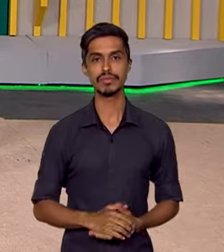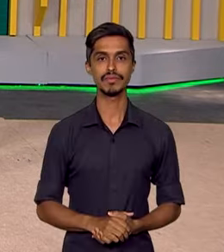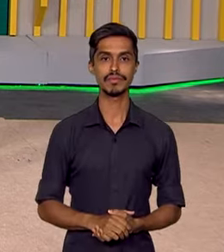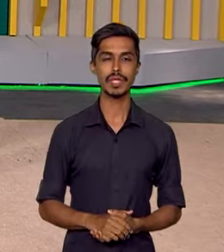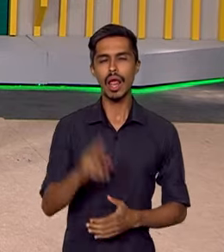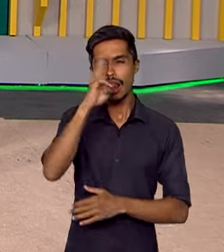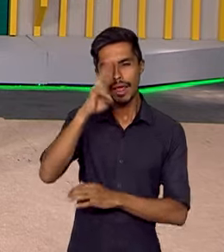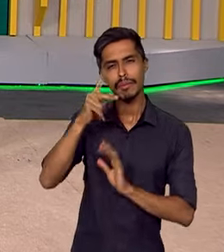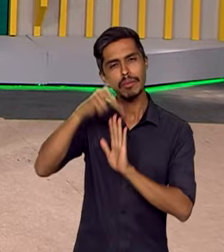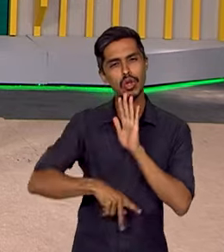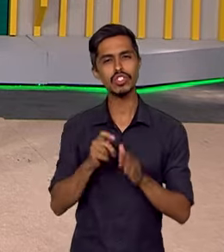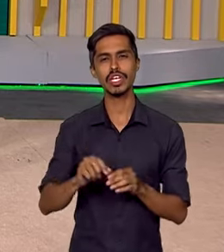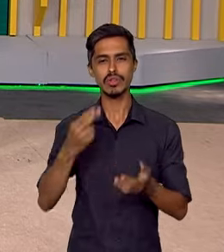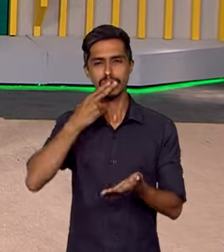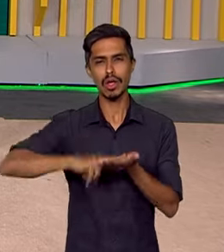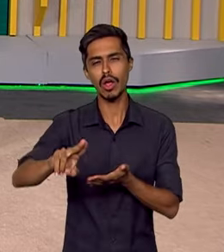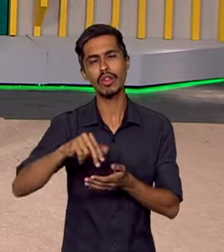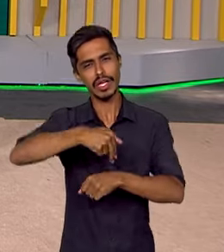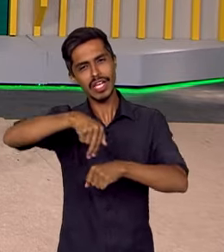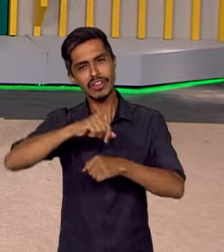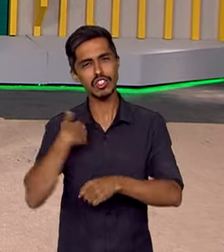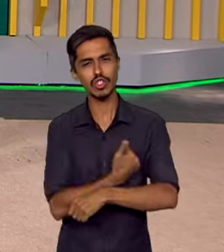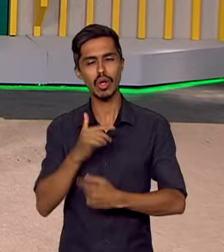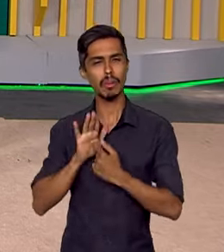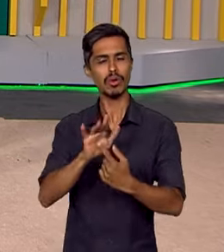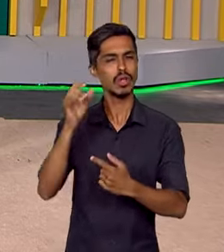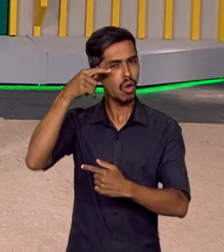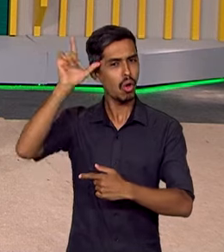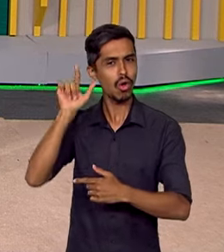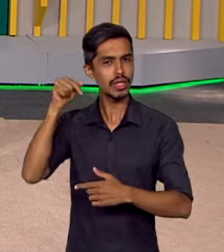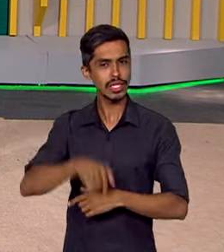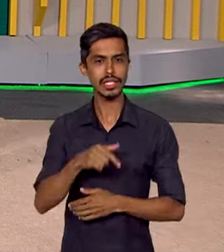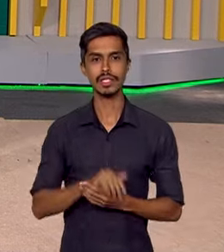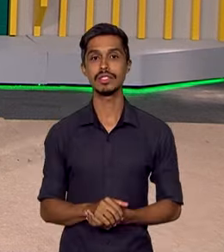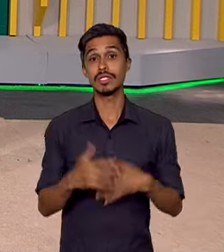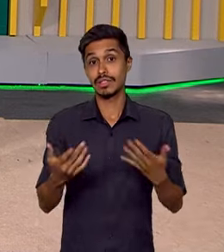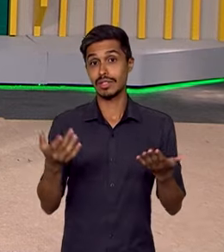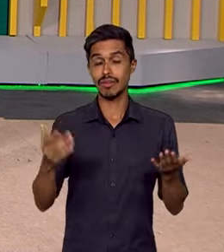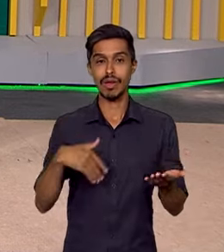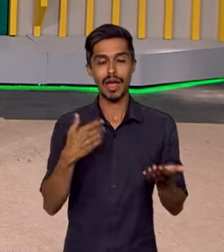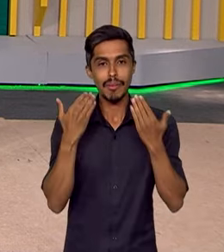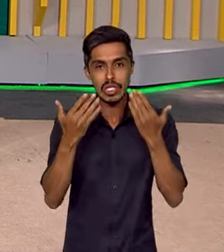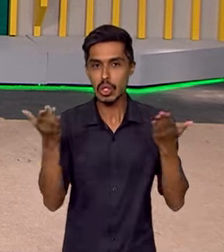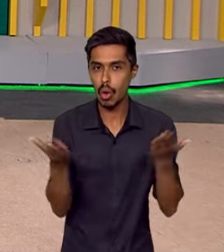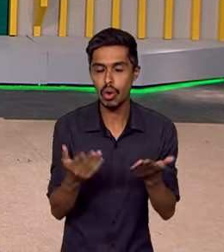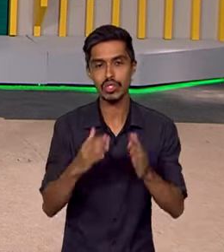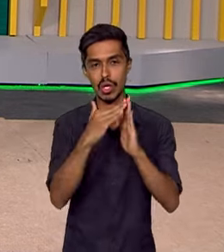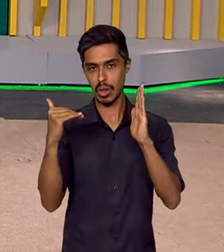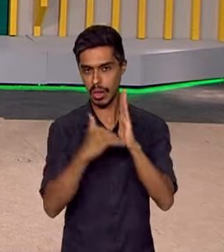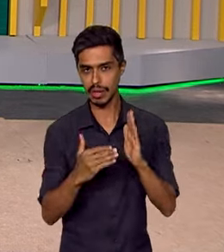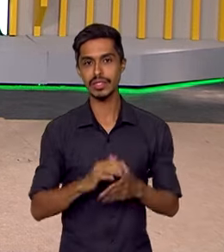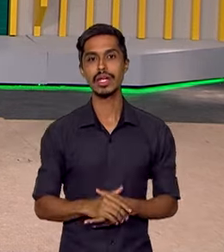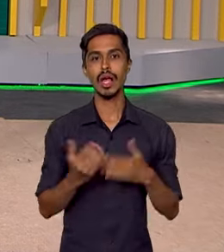E lembra aquela campanha nacional dos Correios que nós mostramos ontem aqui no Brasil em Dia? Pois é, ela foi apresentada hoje no Palácio do